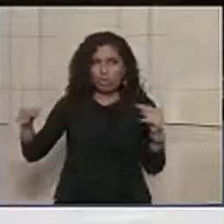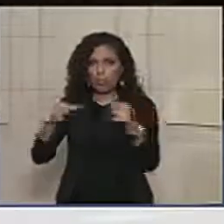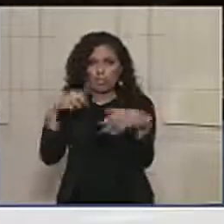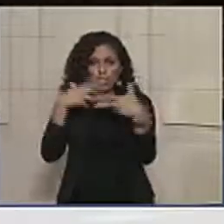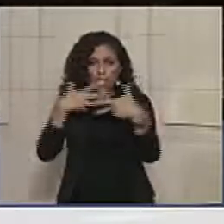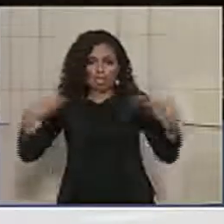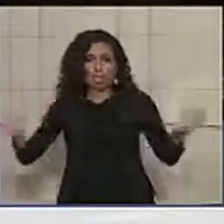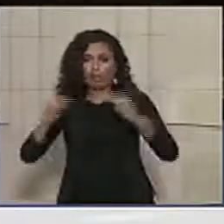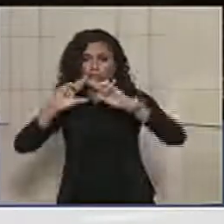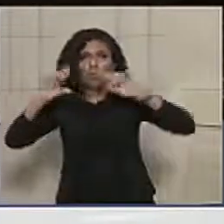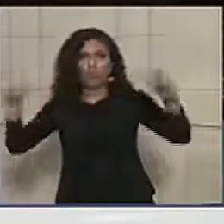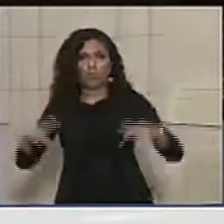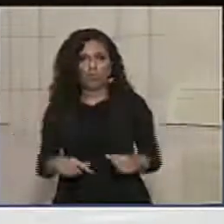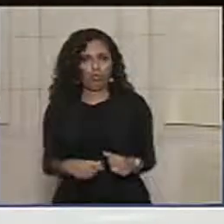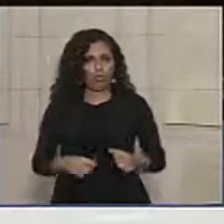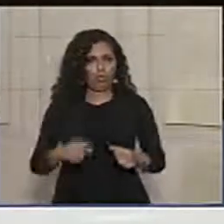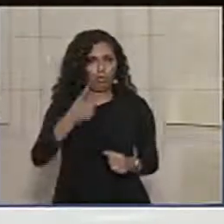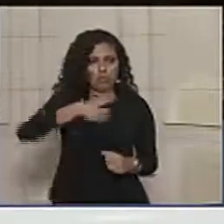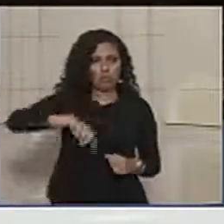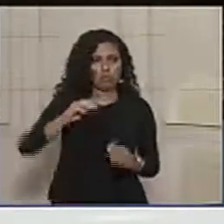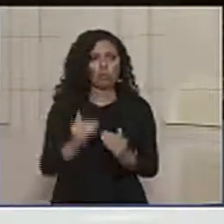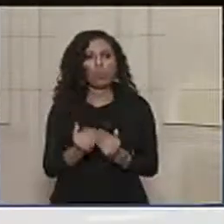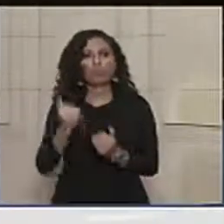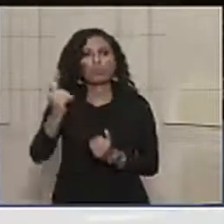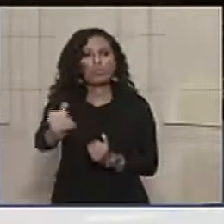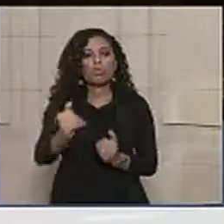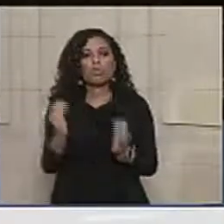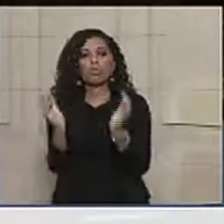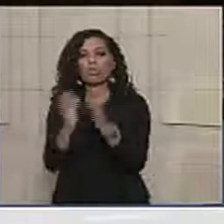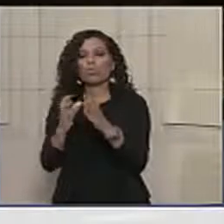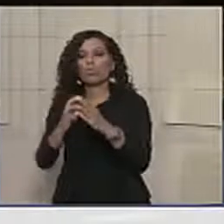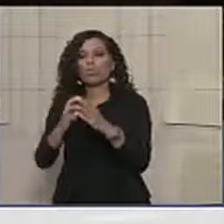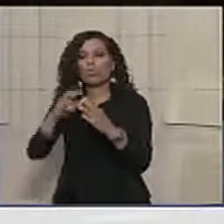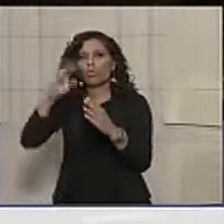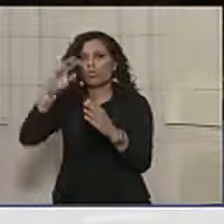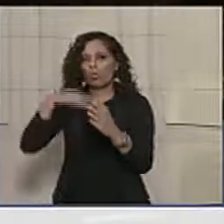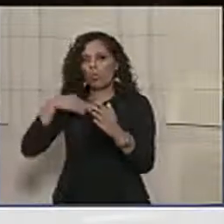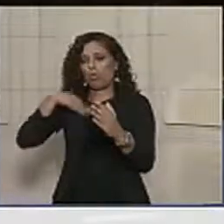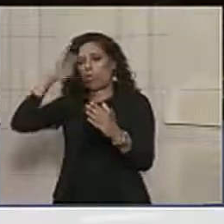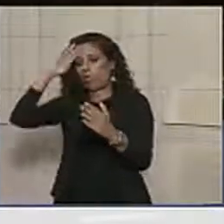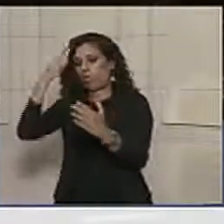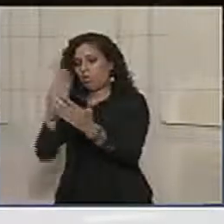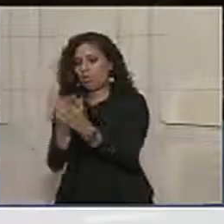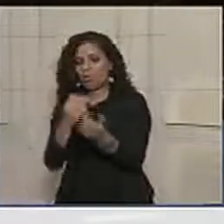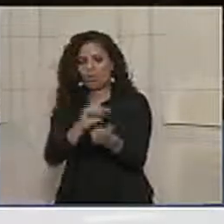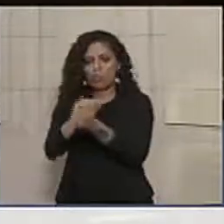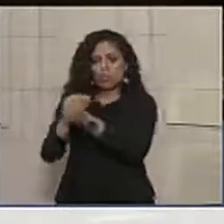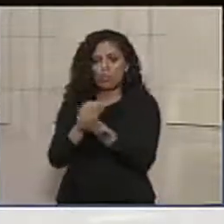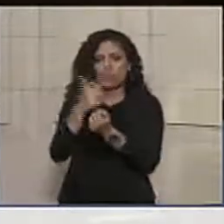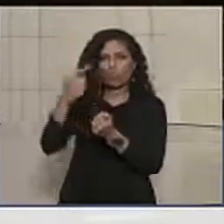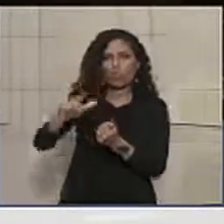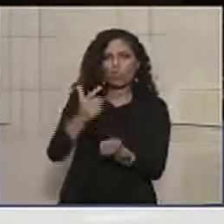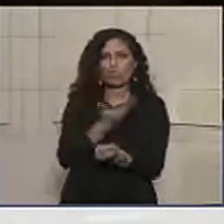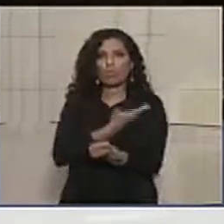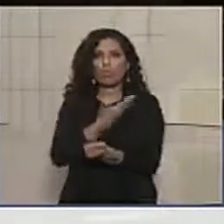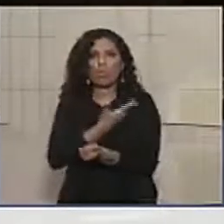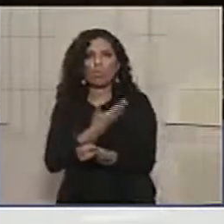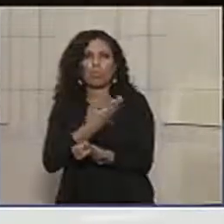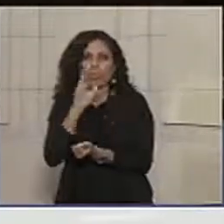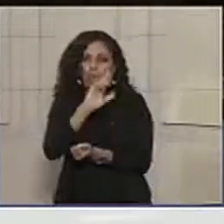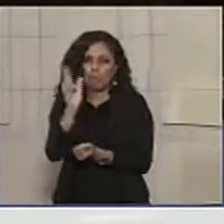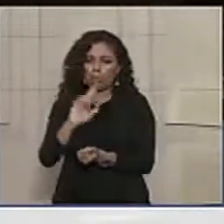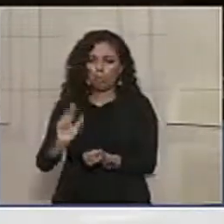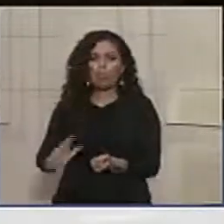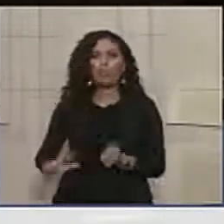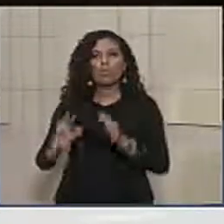espectro. Quando nós fundamos o Movimento Acredito, eu, Tabata e vários outros amigos, Zé Frederico, Bruno Santos, Felipe